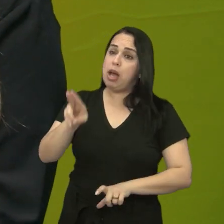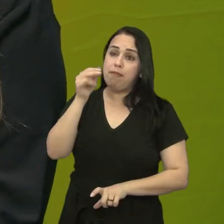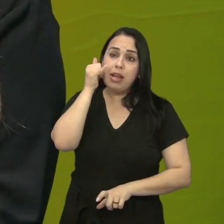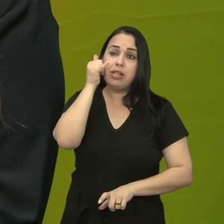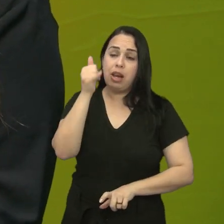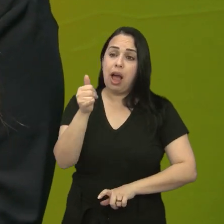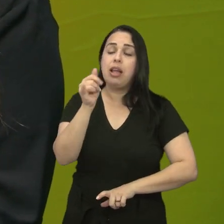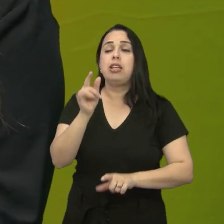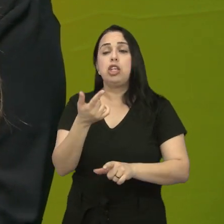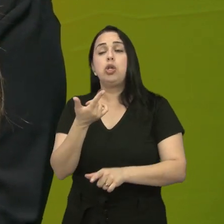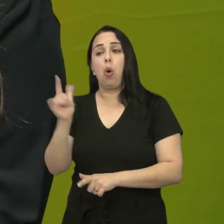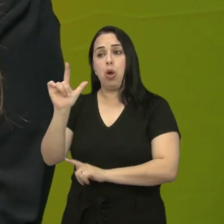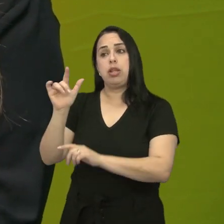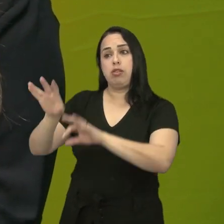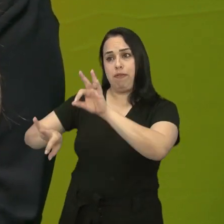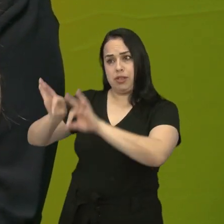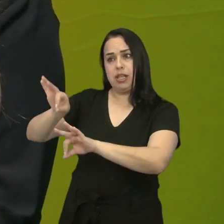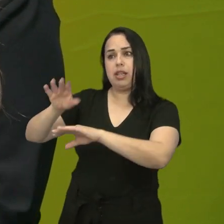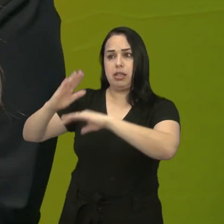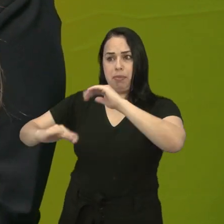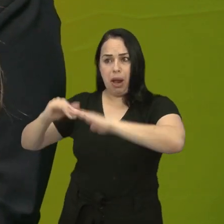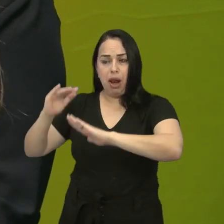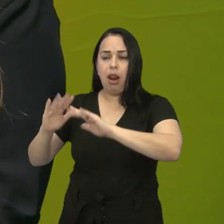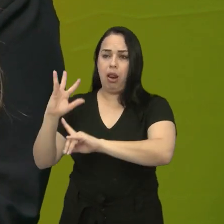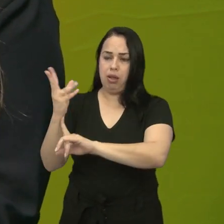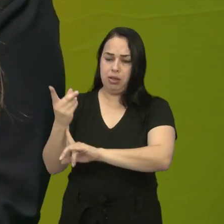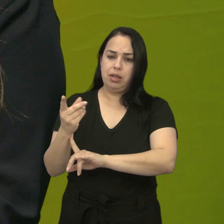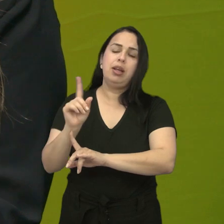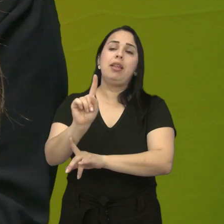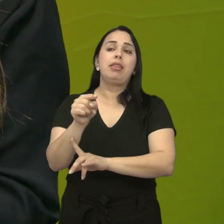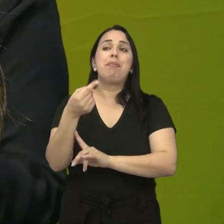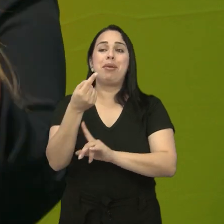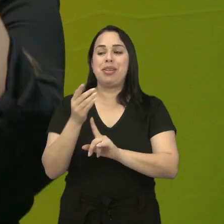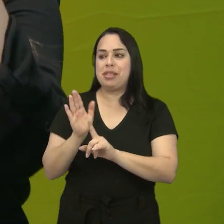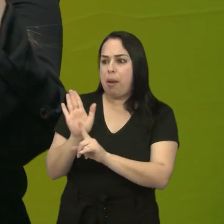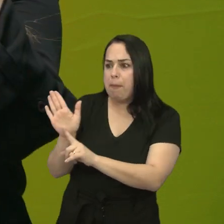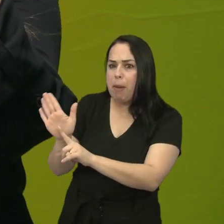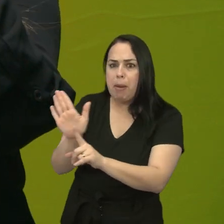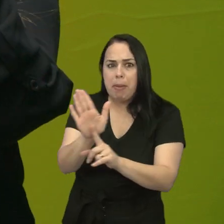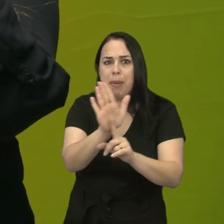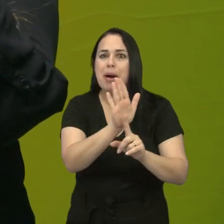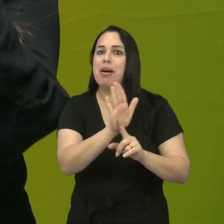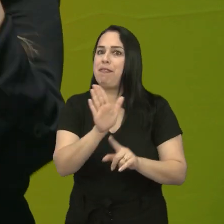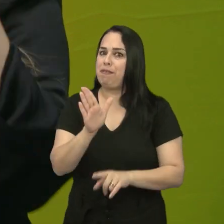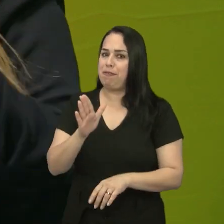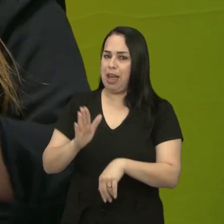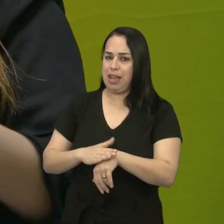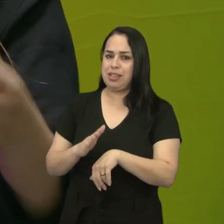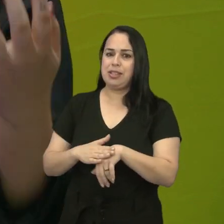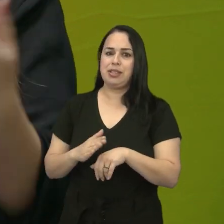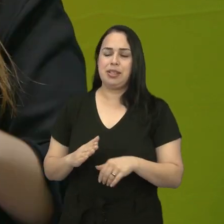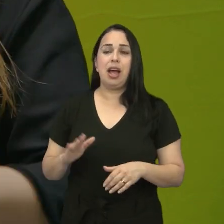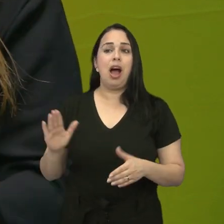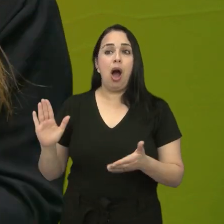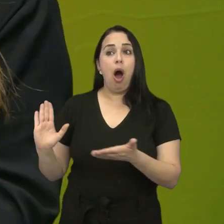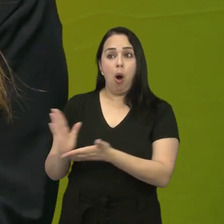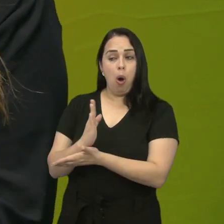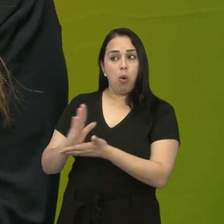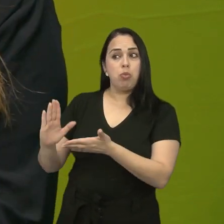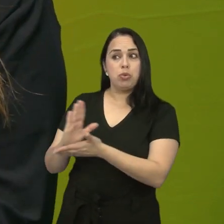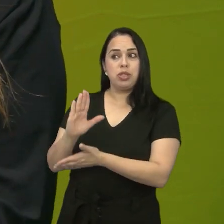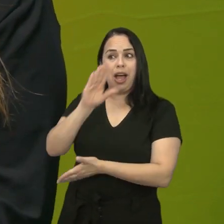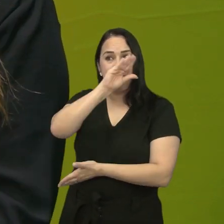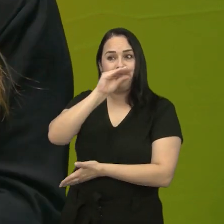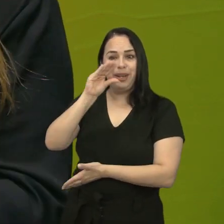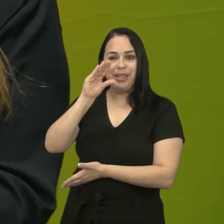de artes manuais, né? E no fim a gente fez um sarau cultural, uma exposição legal com os trabalhos deles. E é legal porque até hoje eu sigo alguns dos adolescentes que eu dei aula